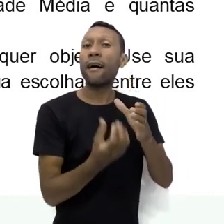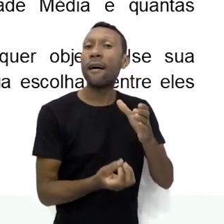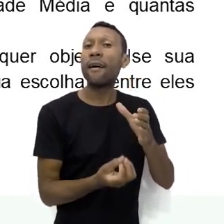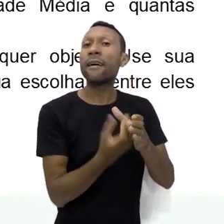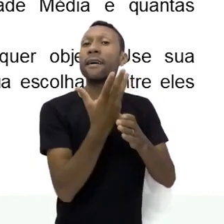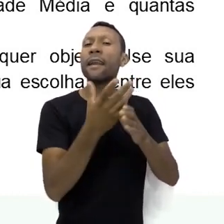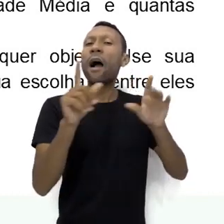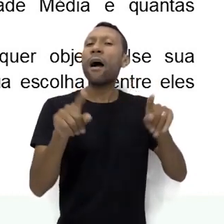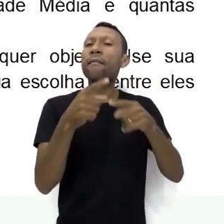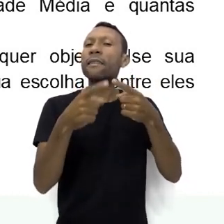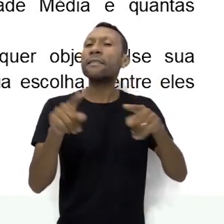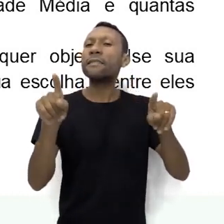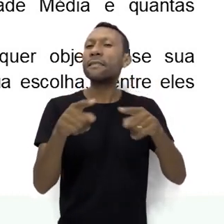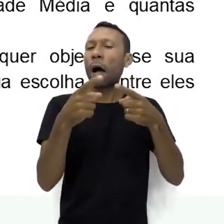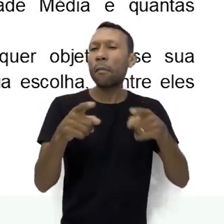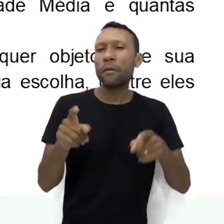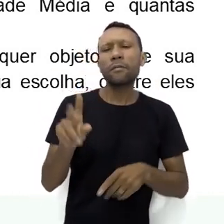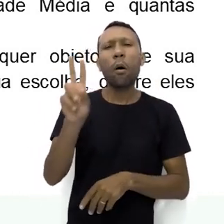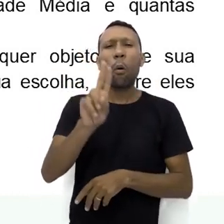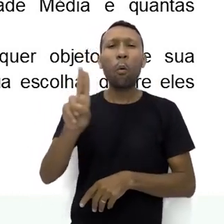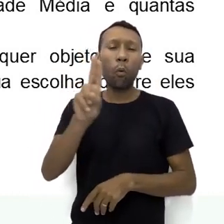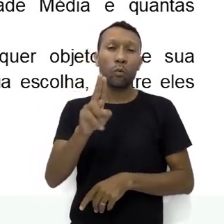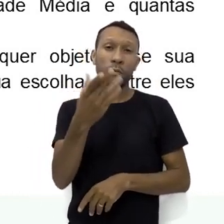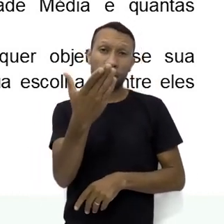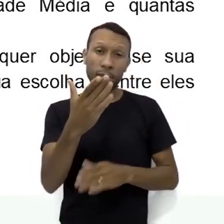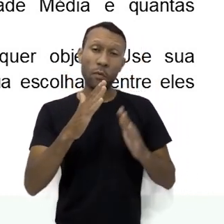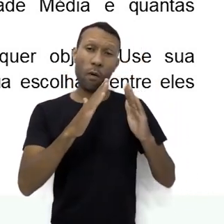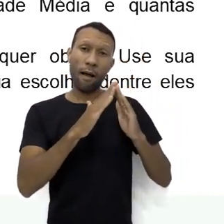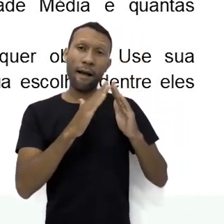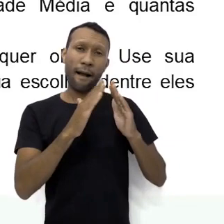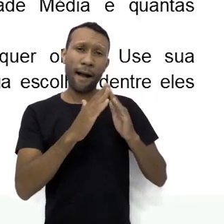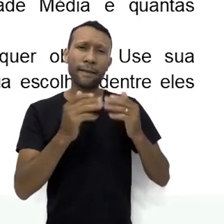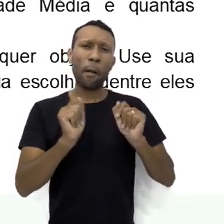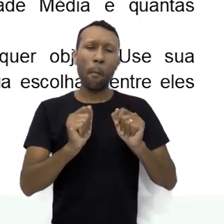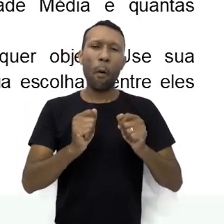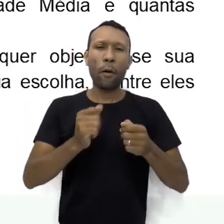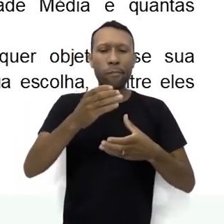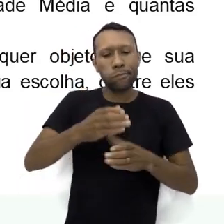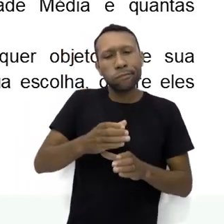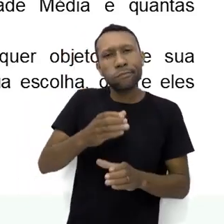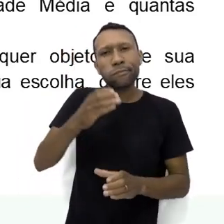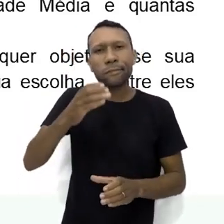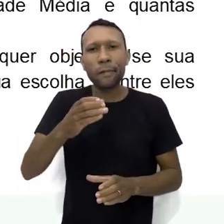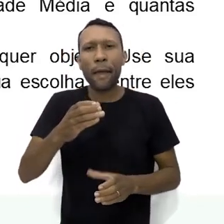né, fazendo uso de objetos que eles têm em sua casa. Isso pode ser garrafa PET,